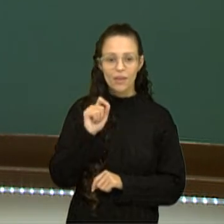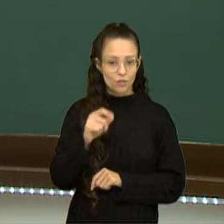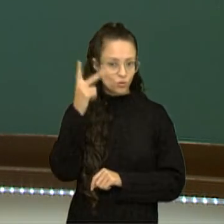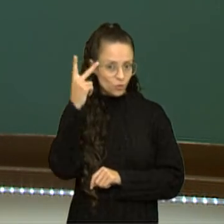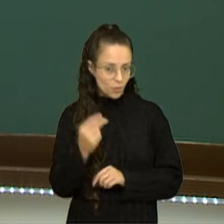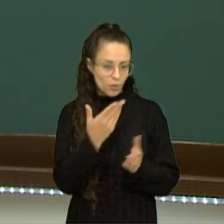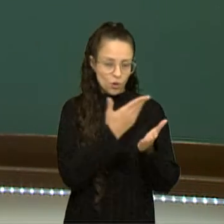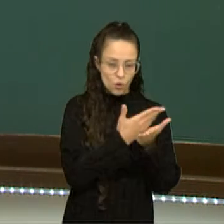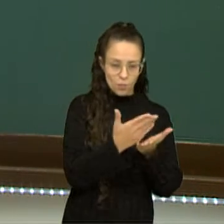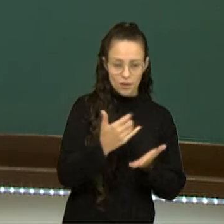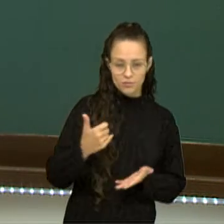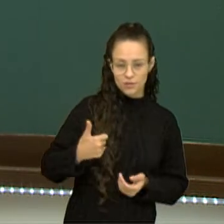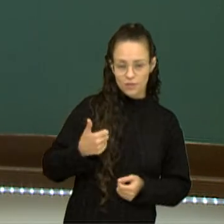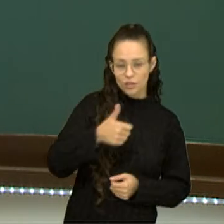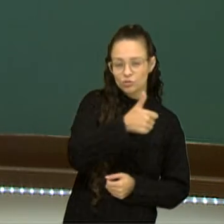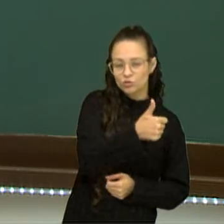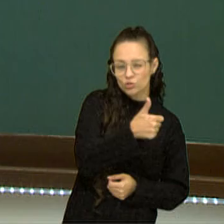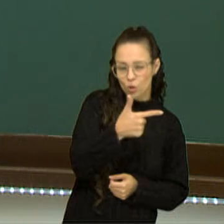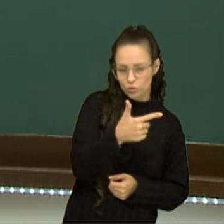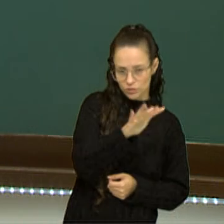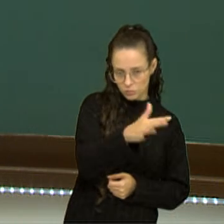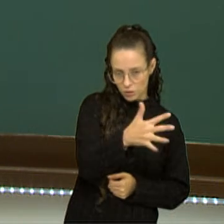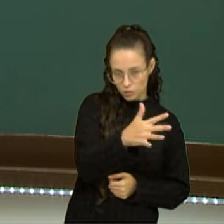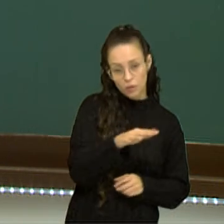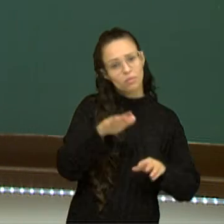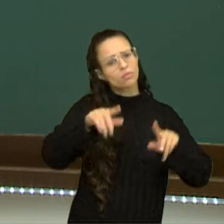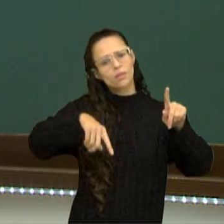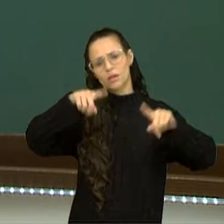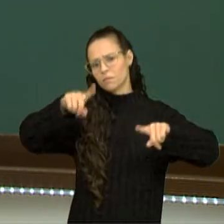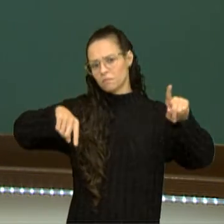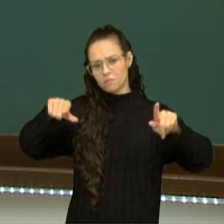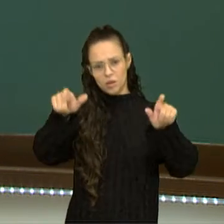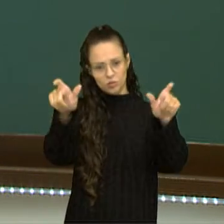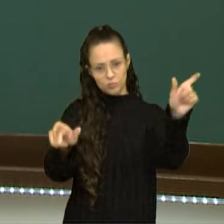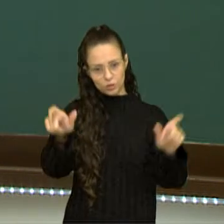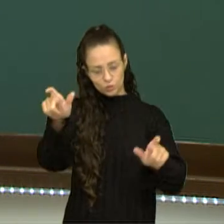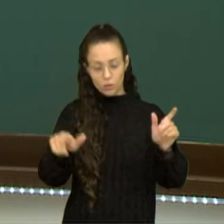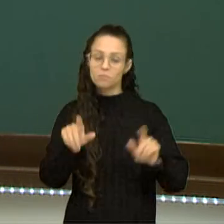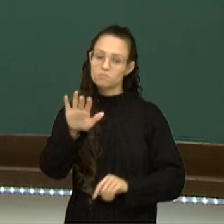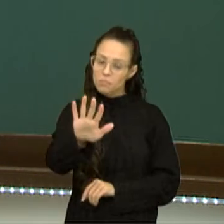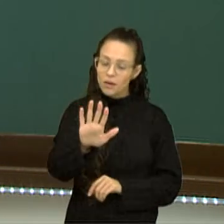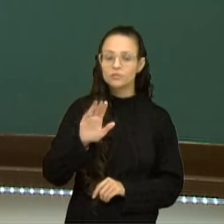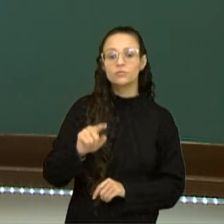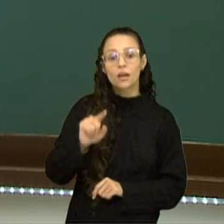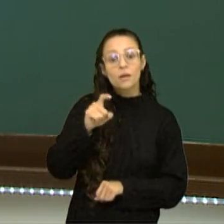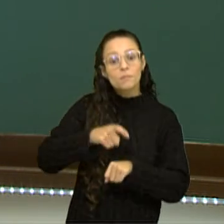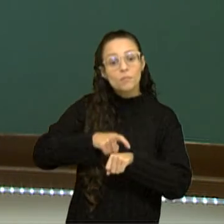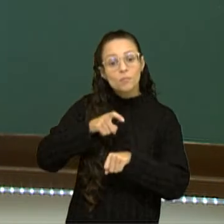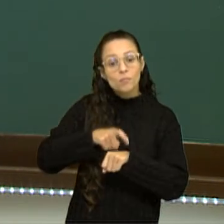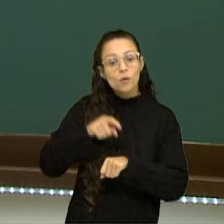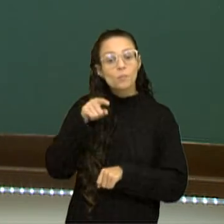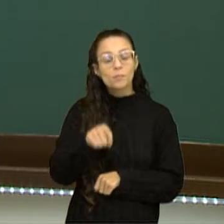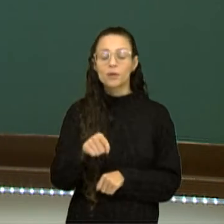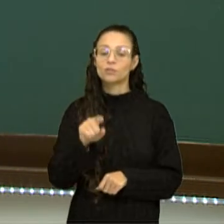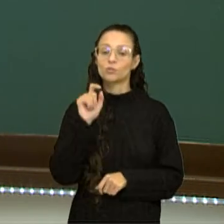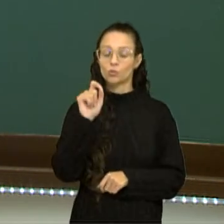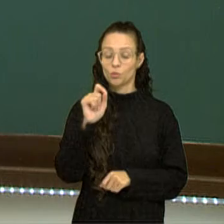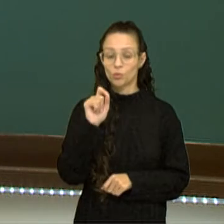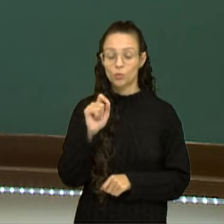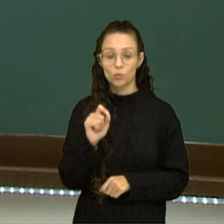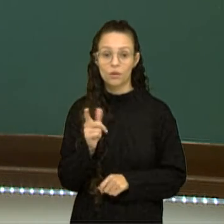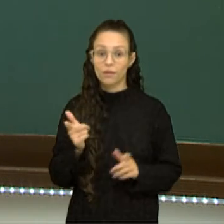geralmente tem início por volta dos 12 anos, né? É muito relativo de pessoa para pessoa, mas ela é o momento em que a gente